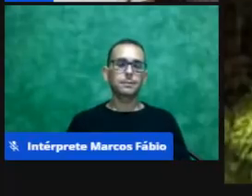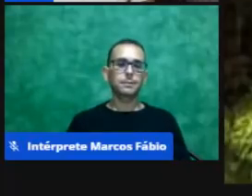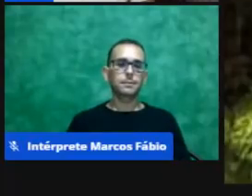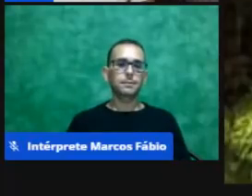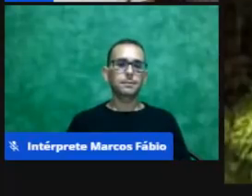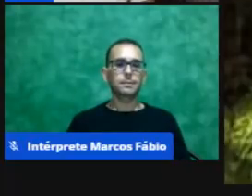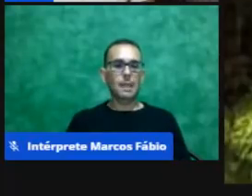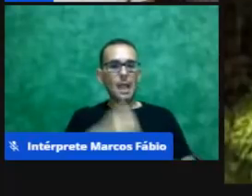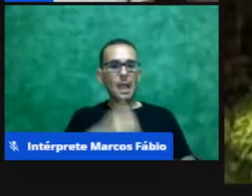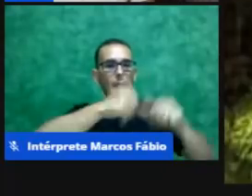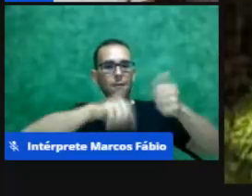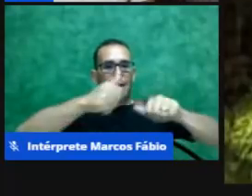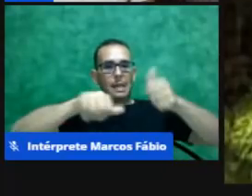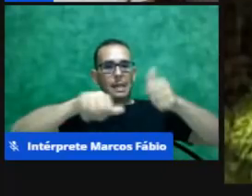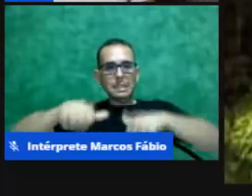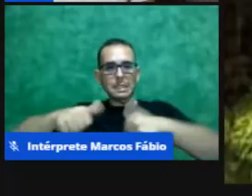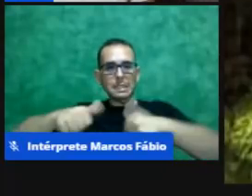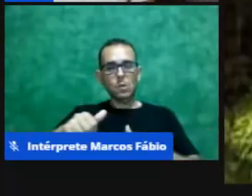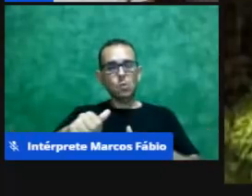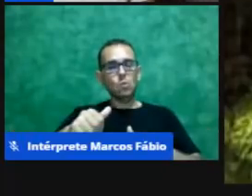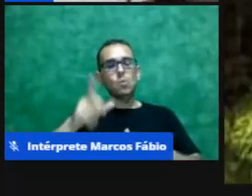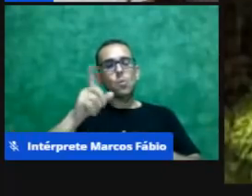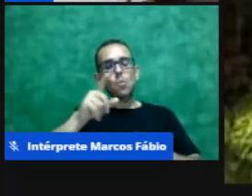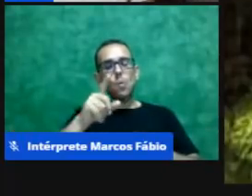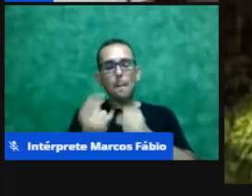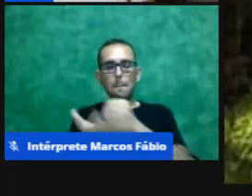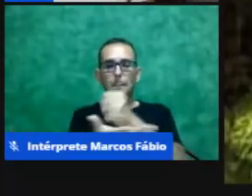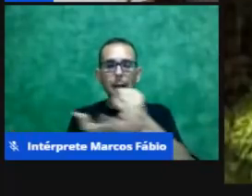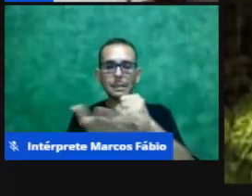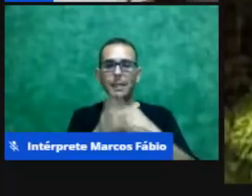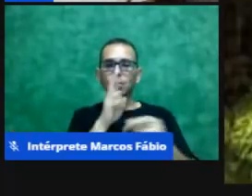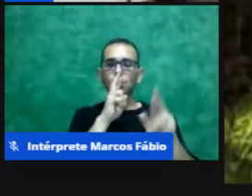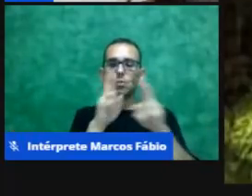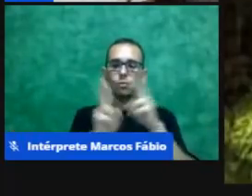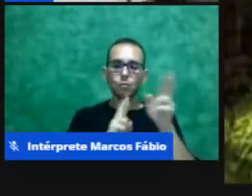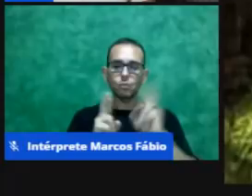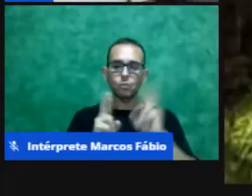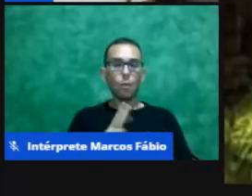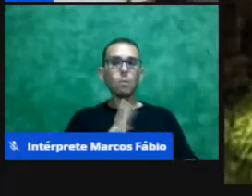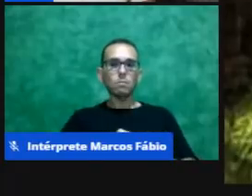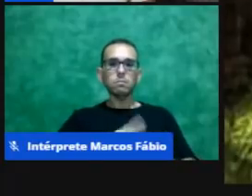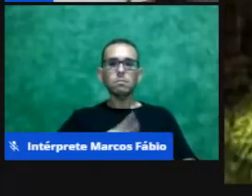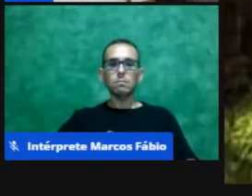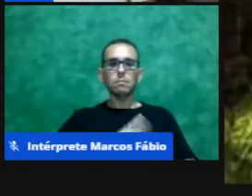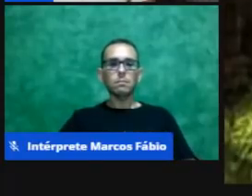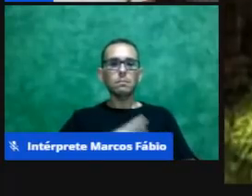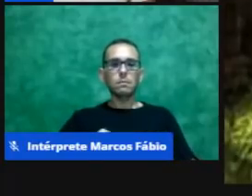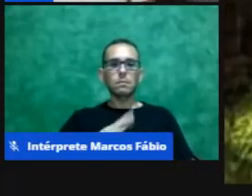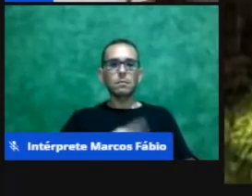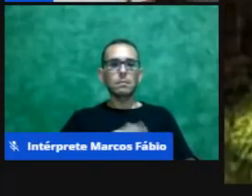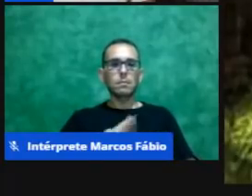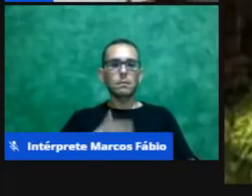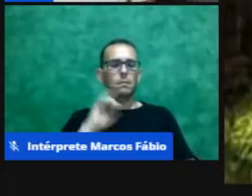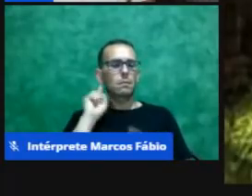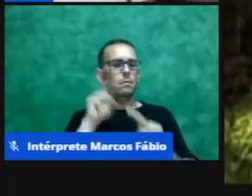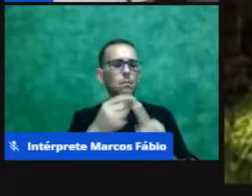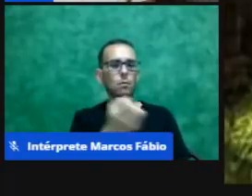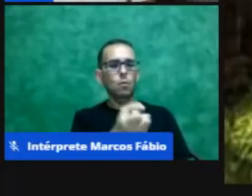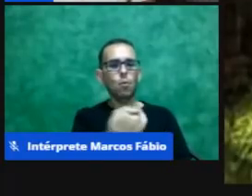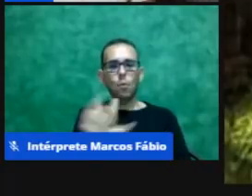Então a avaliação é feita com base nesses relatos. Então eu vou anotando e vou não quantificando,